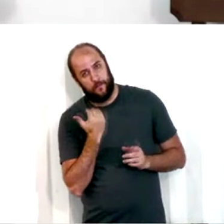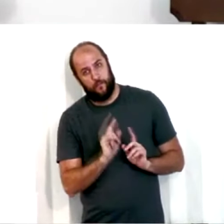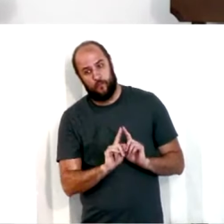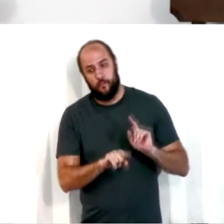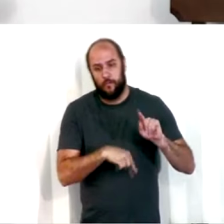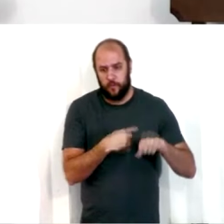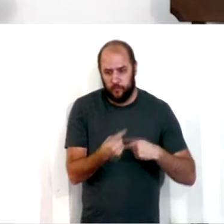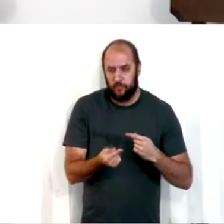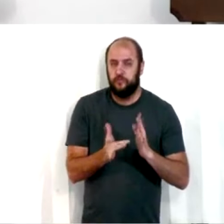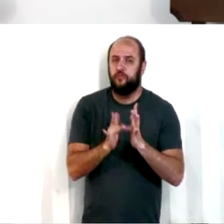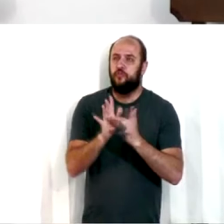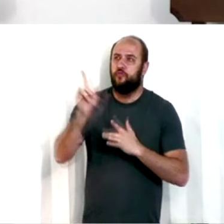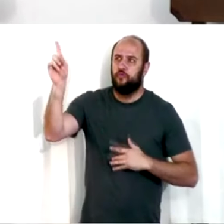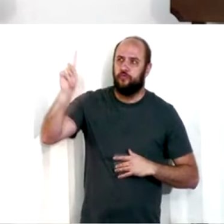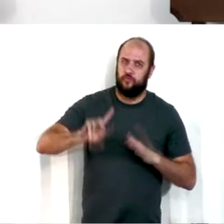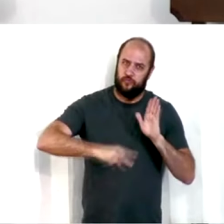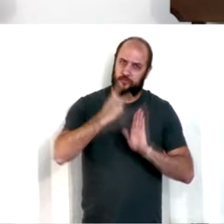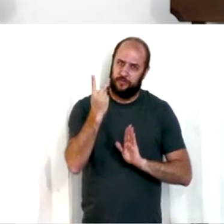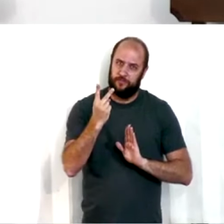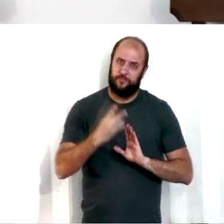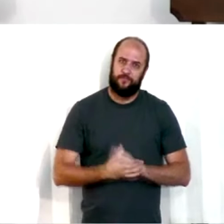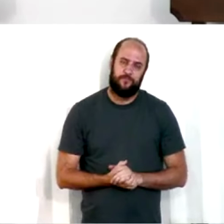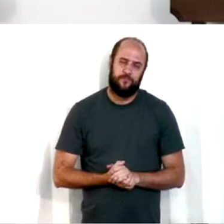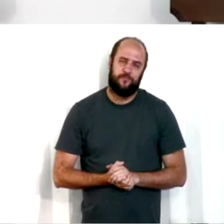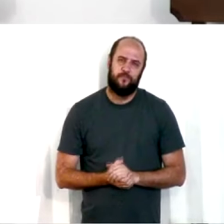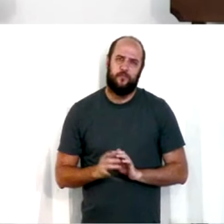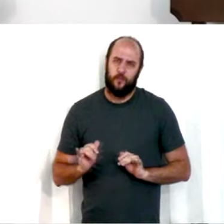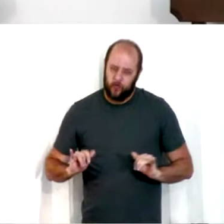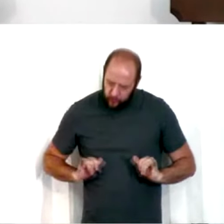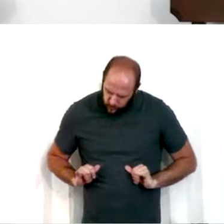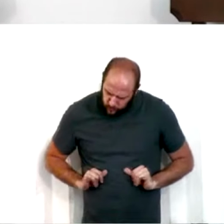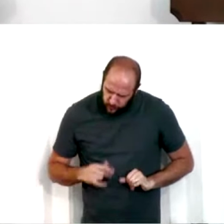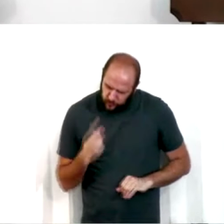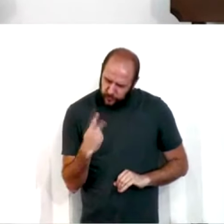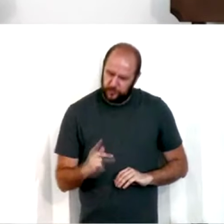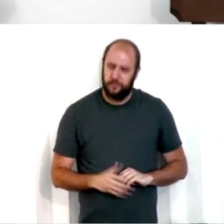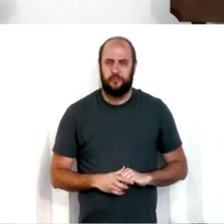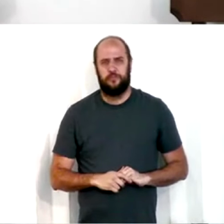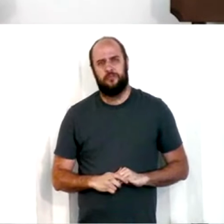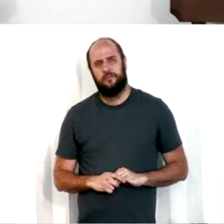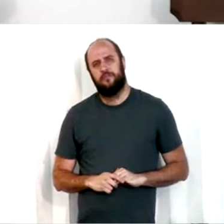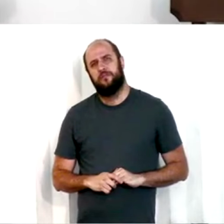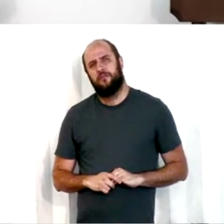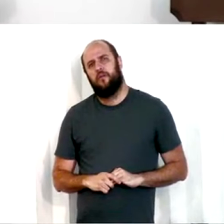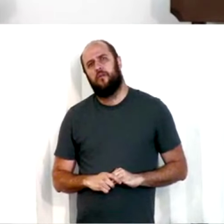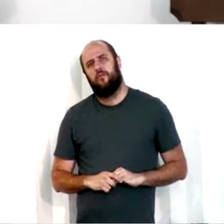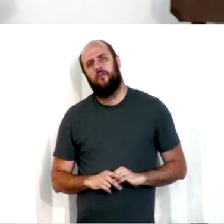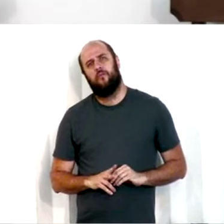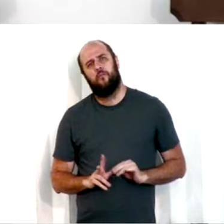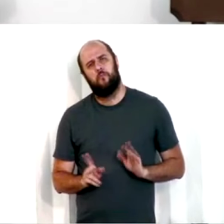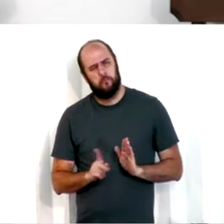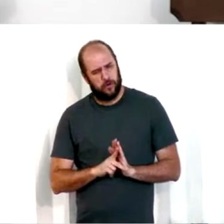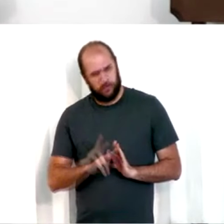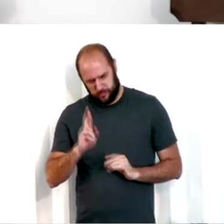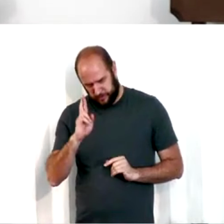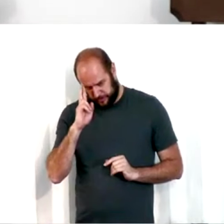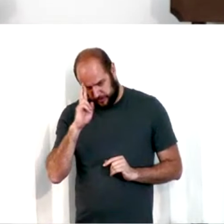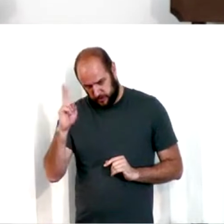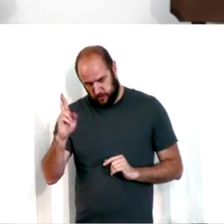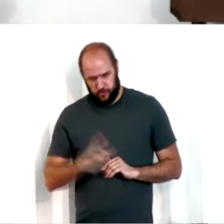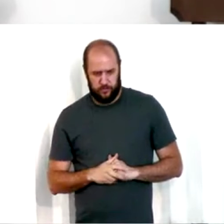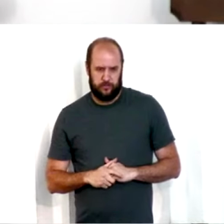Cristo volte. O seu sofrimento é uma peça do Senhor,